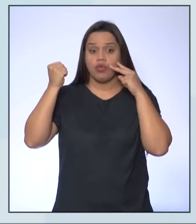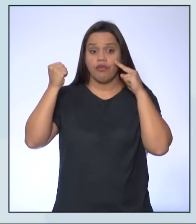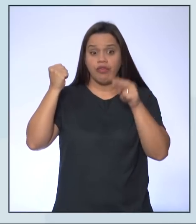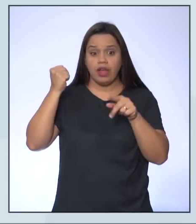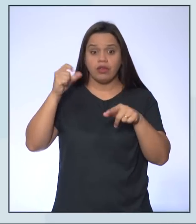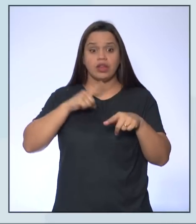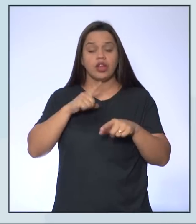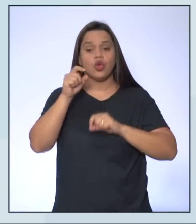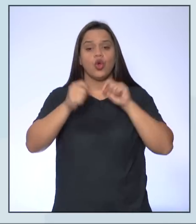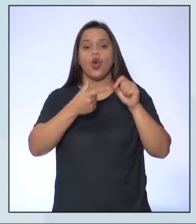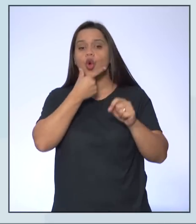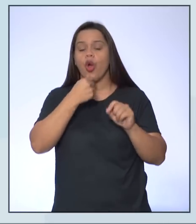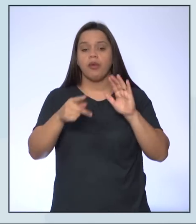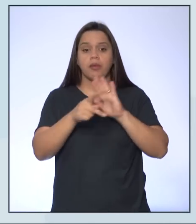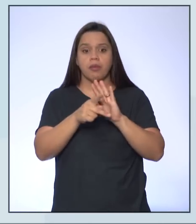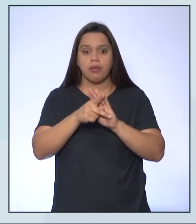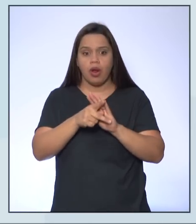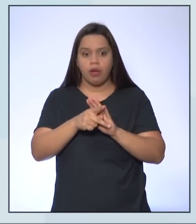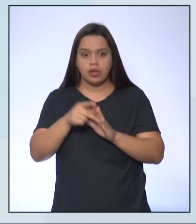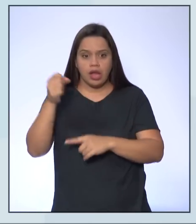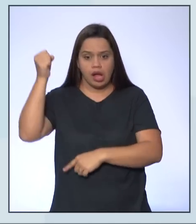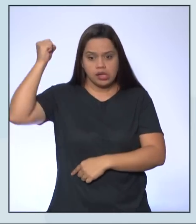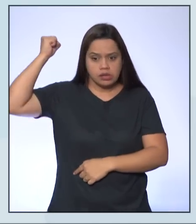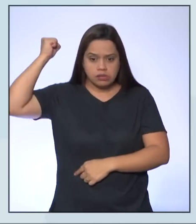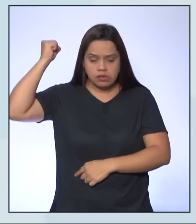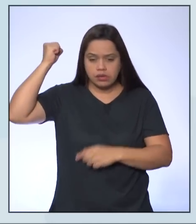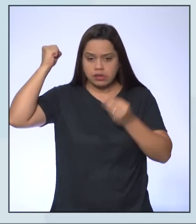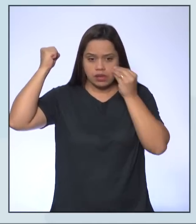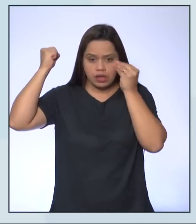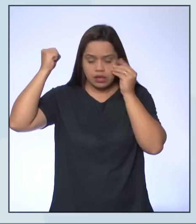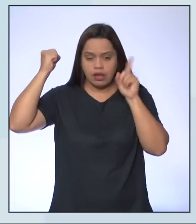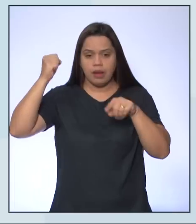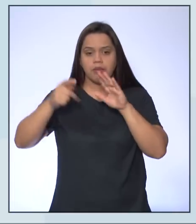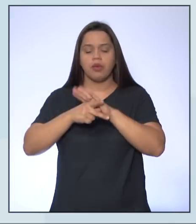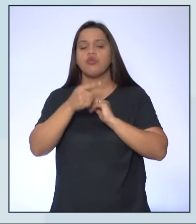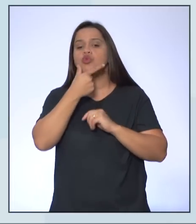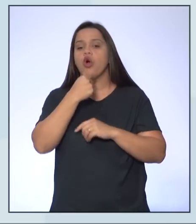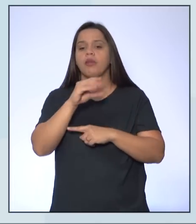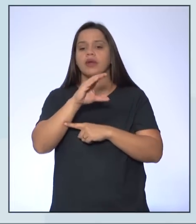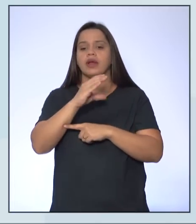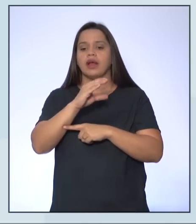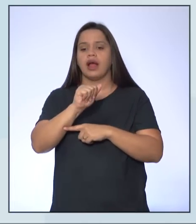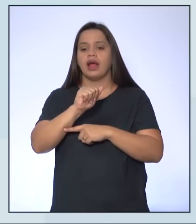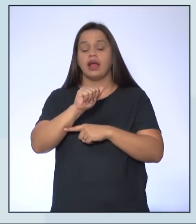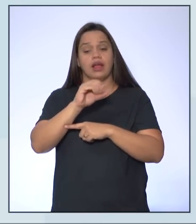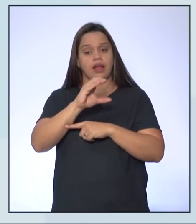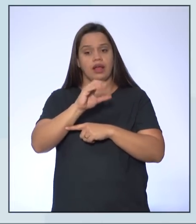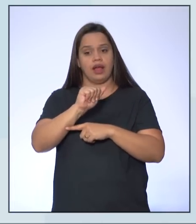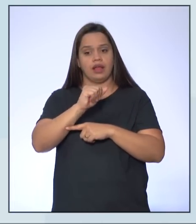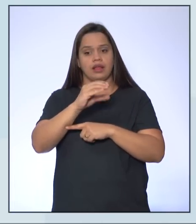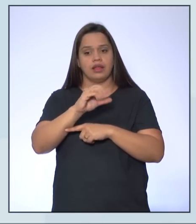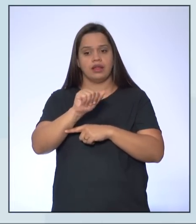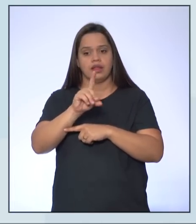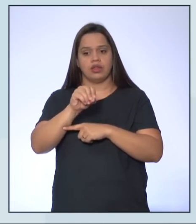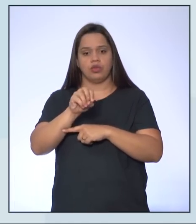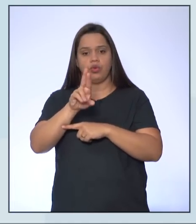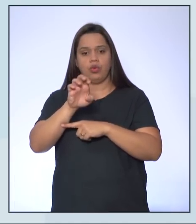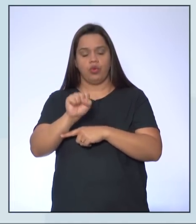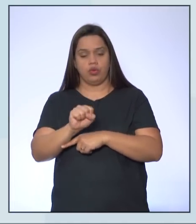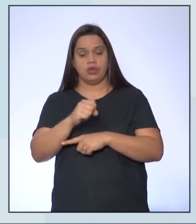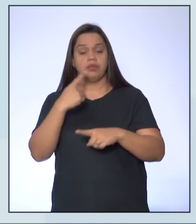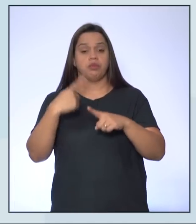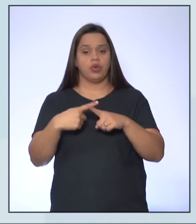são caçadores. Eles são caçadores, eles não são coletores. Coletores são aquelas populações